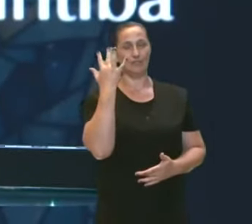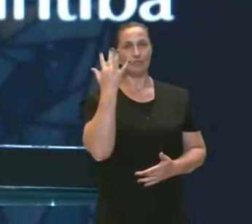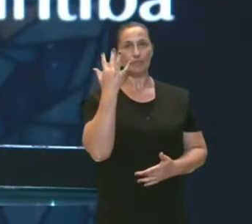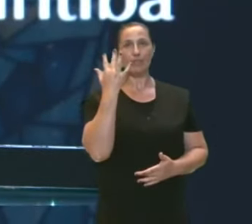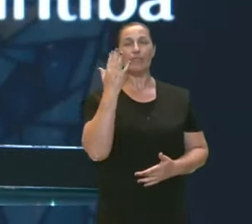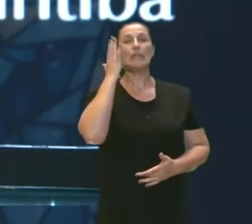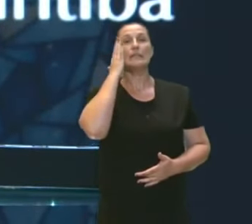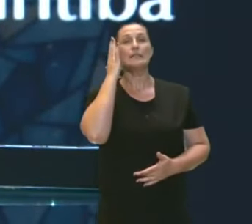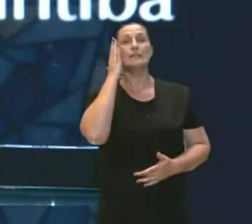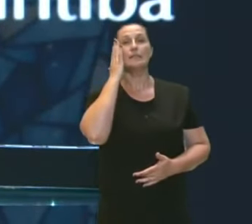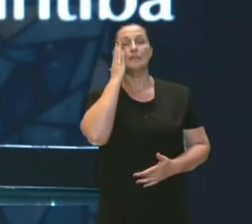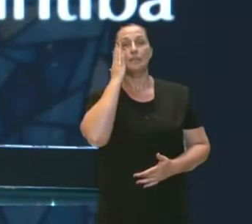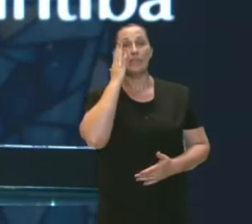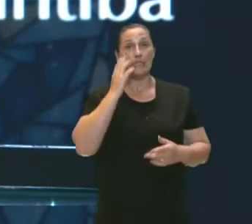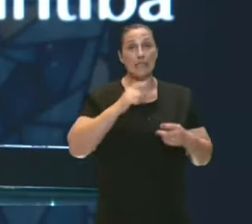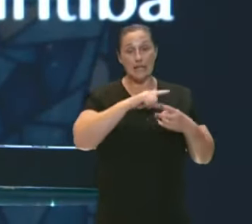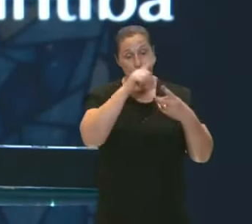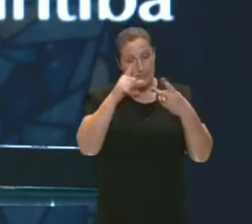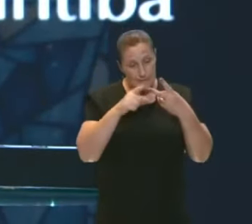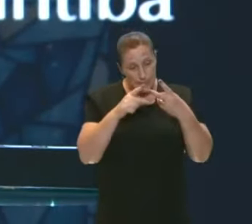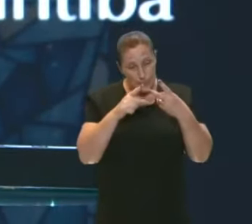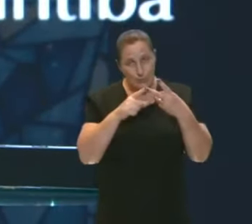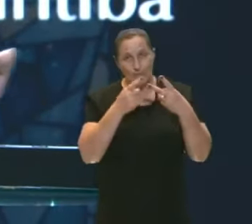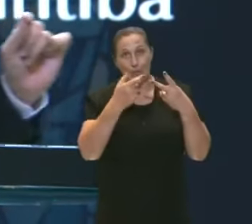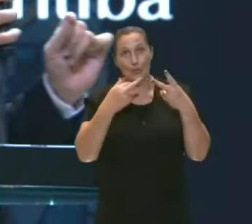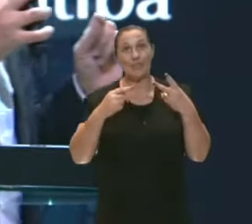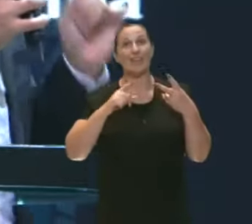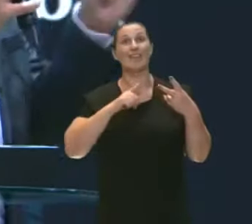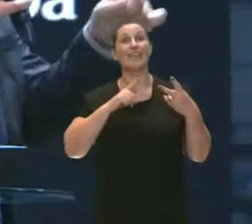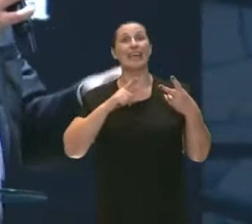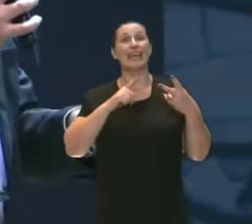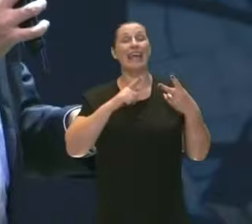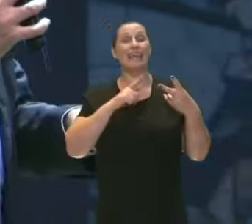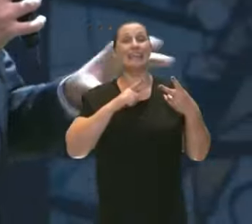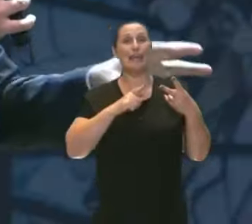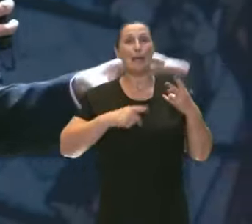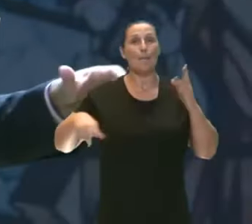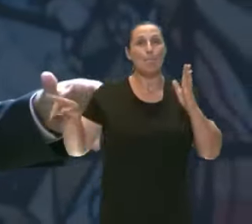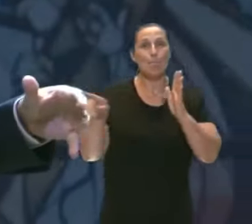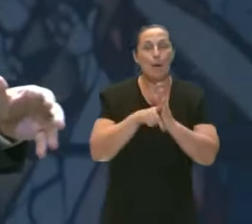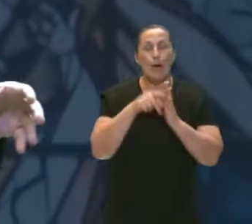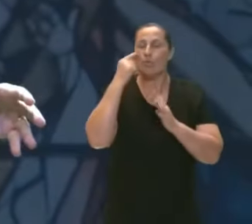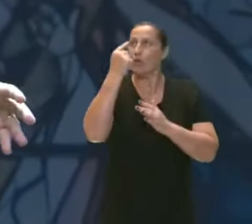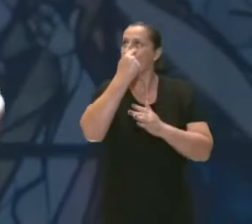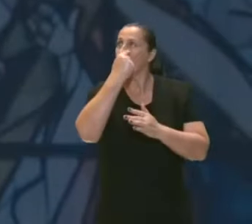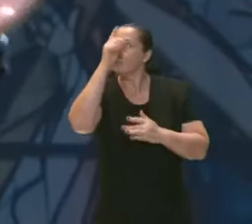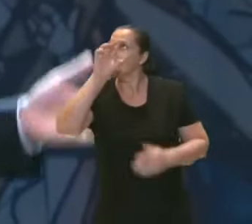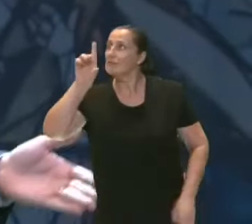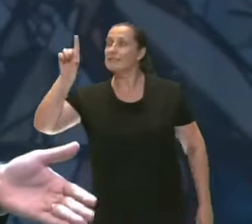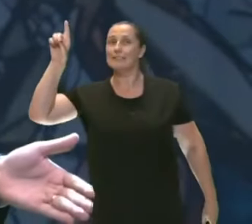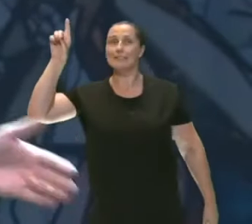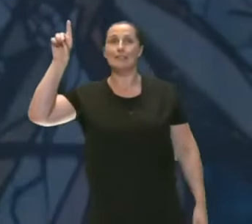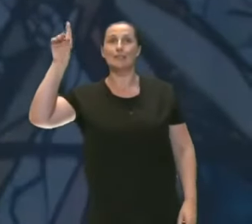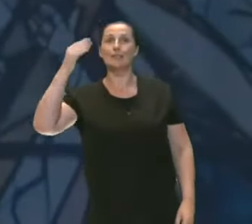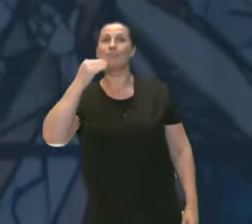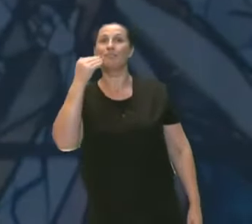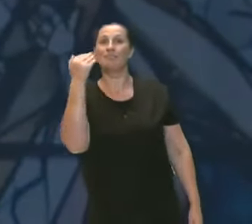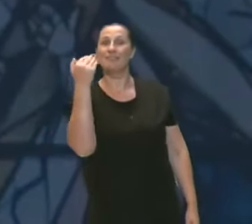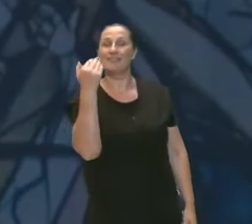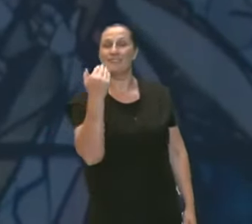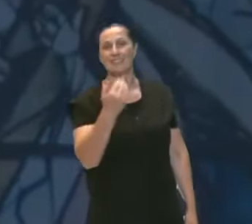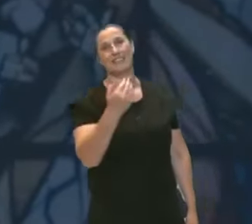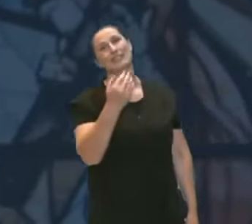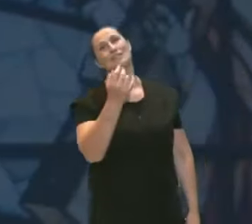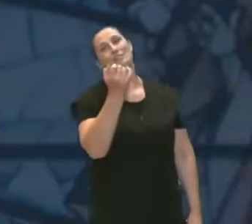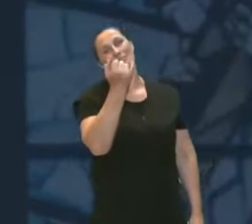cosmovisão de Deus para poder perdoar. Porque a gente pede perdão com sinceridade, ou deve fazê-lo, mas